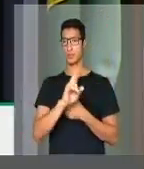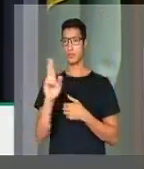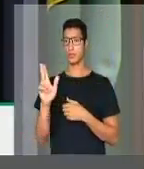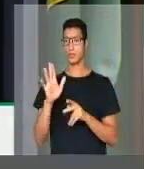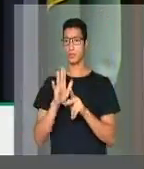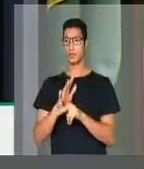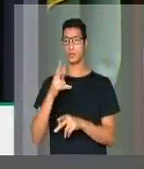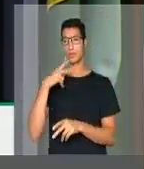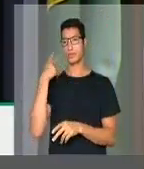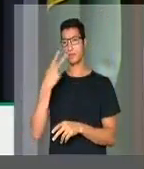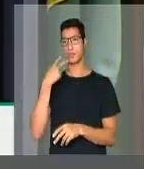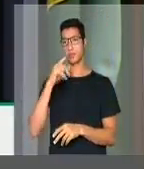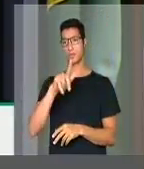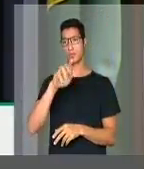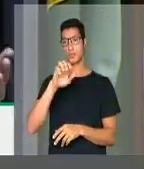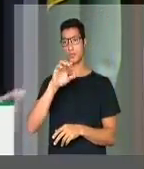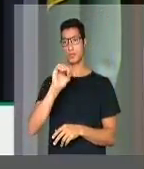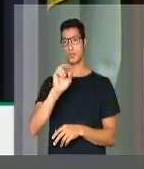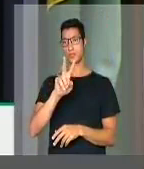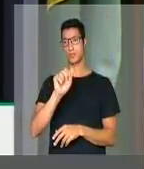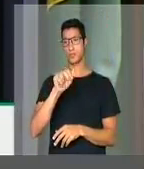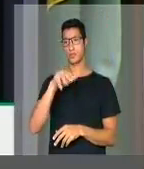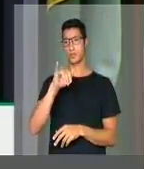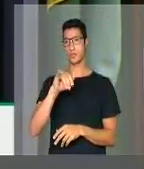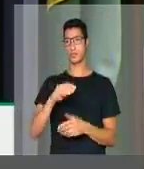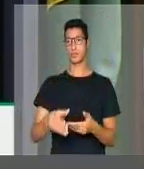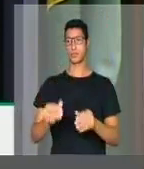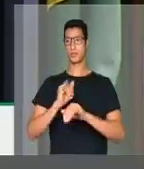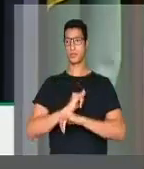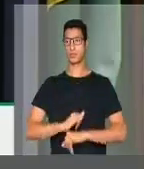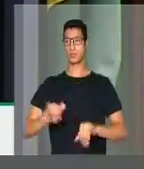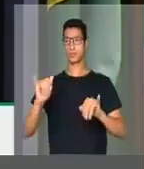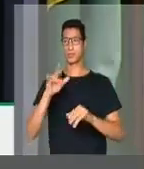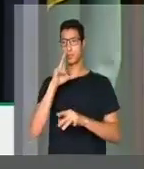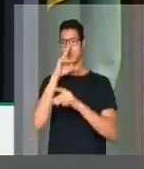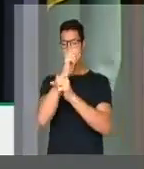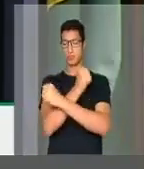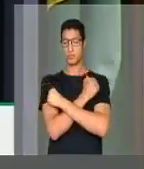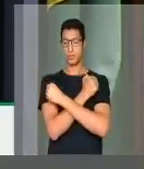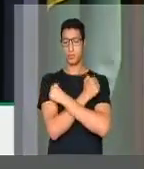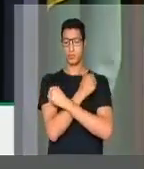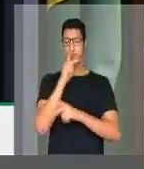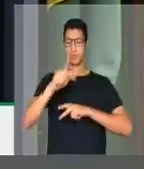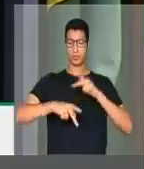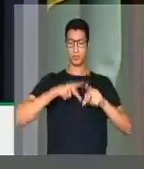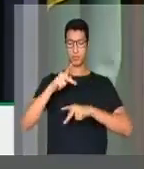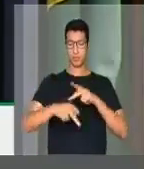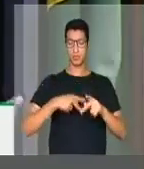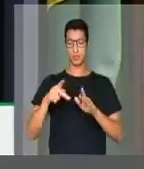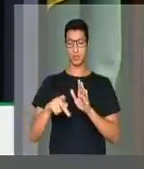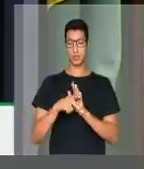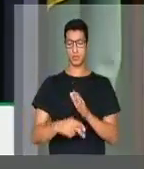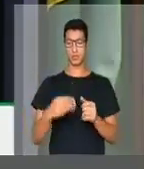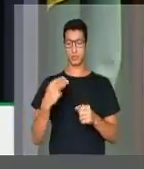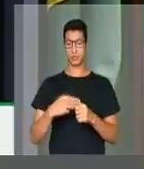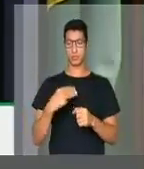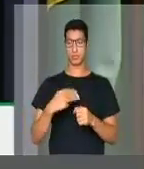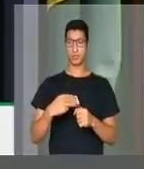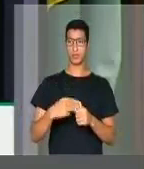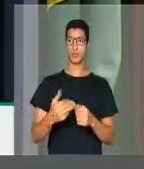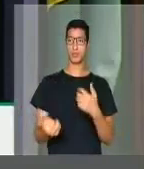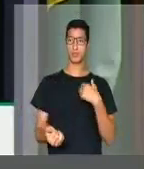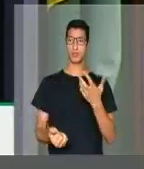do vereador jeovani de caculé transmitir um forte abraço para a população desse município